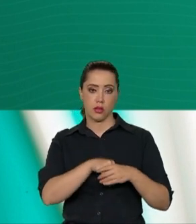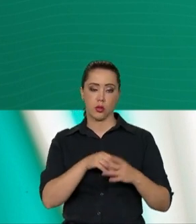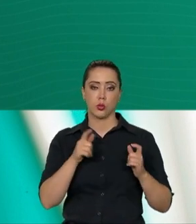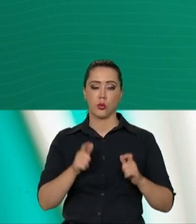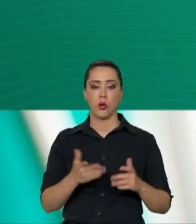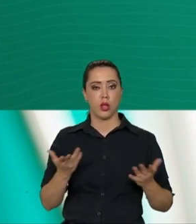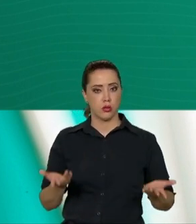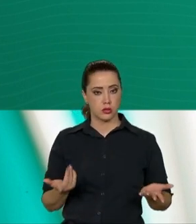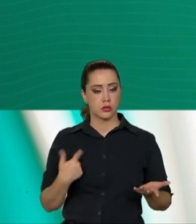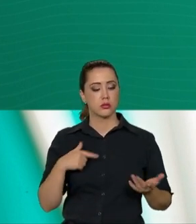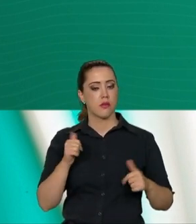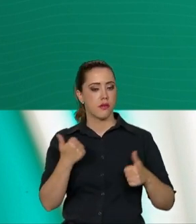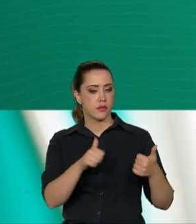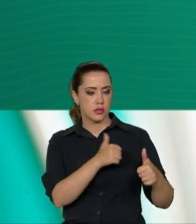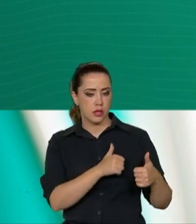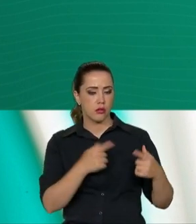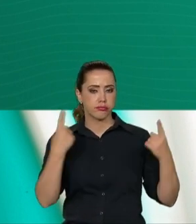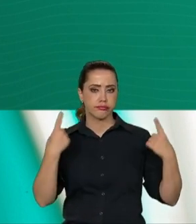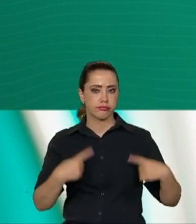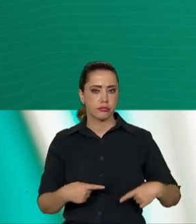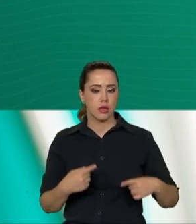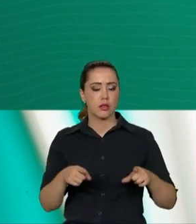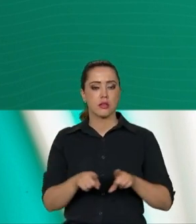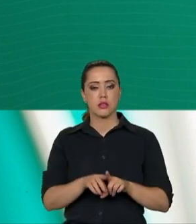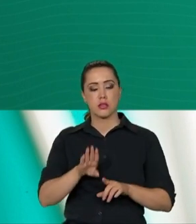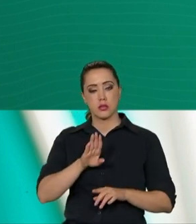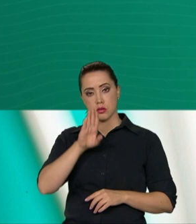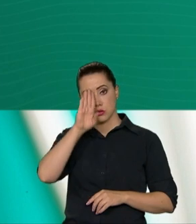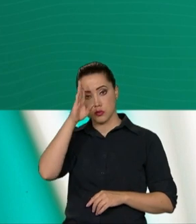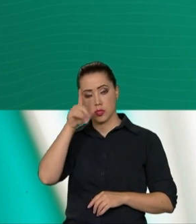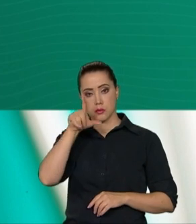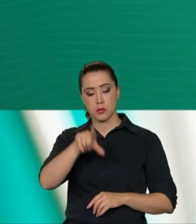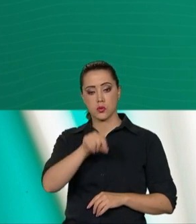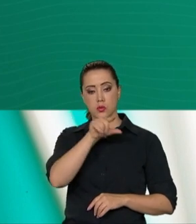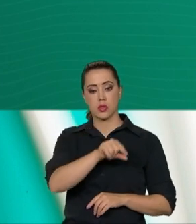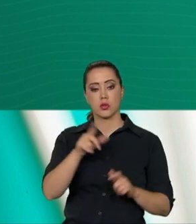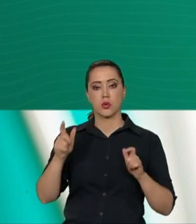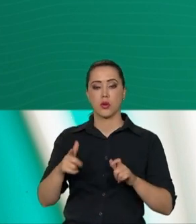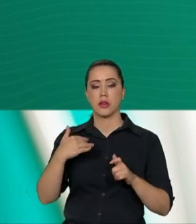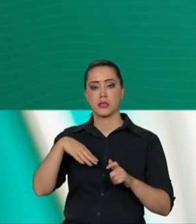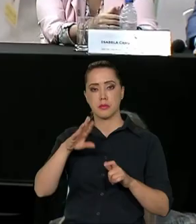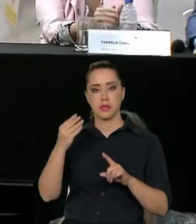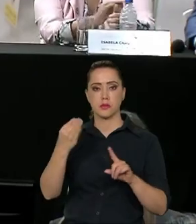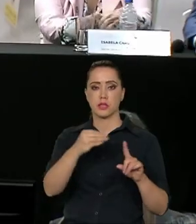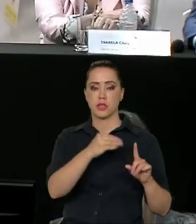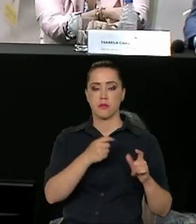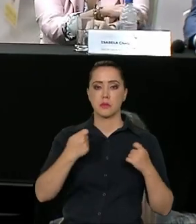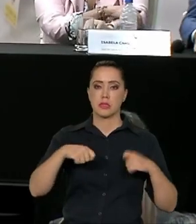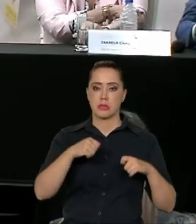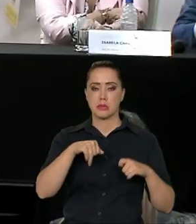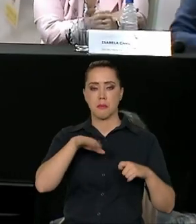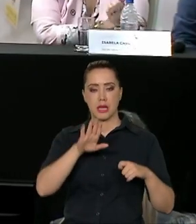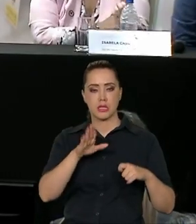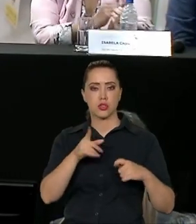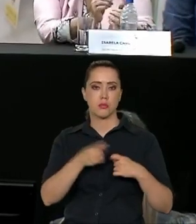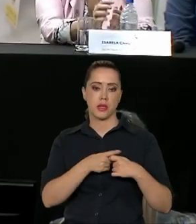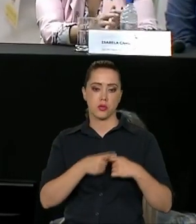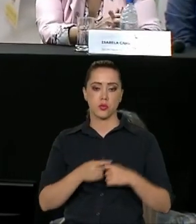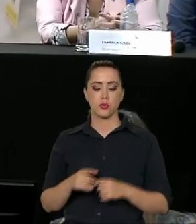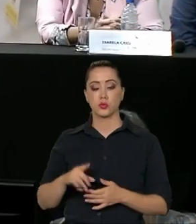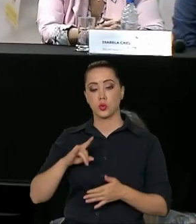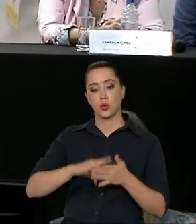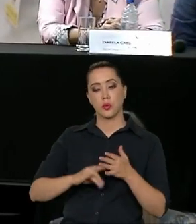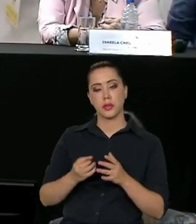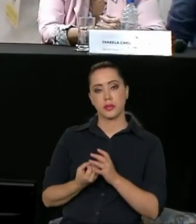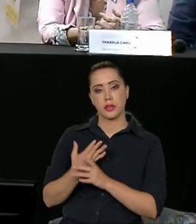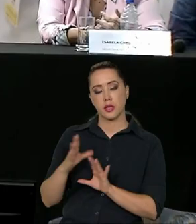serão analisadas em processos competitivos, privilegiando as áreas mais carentes de médicos. O documento foi construído em parceria